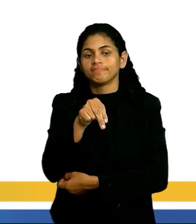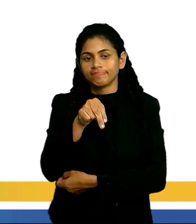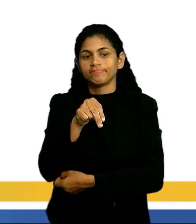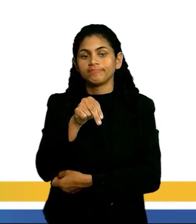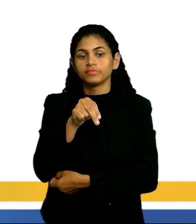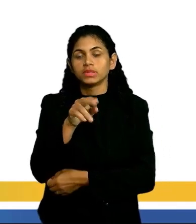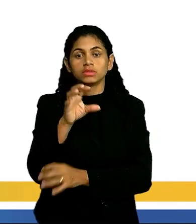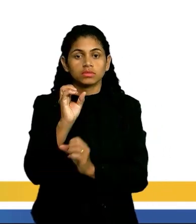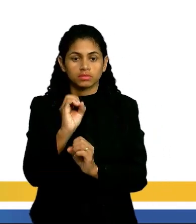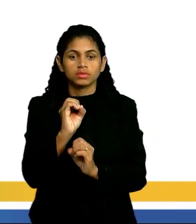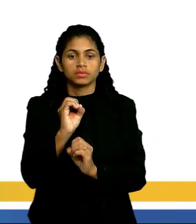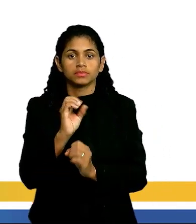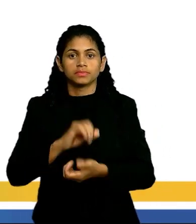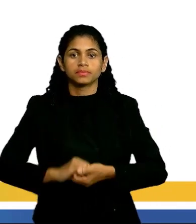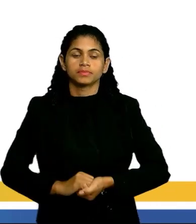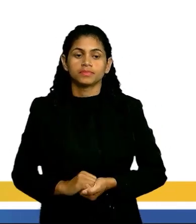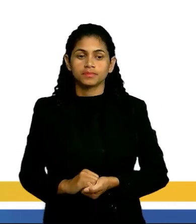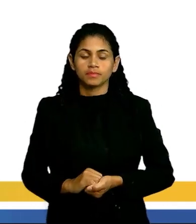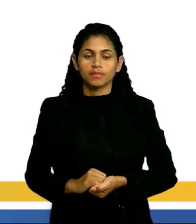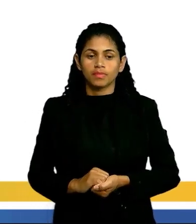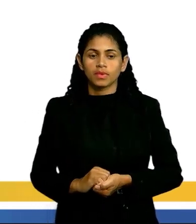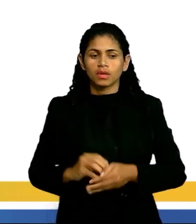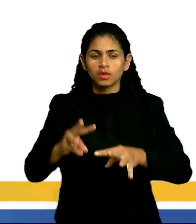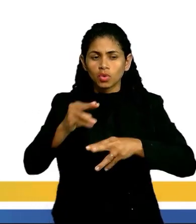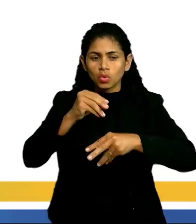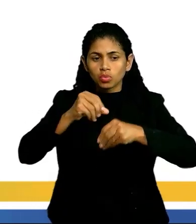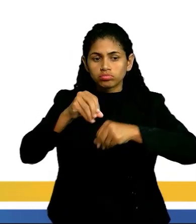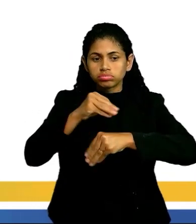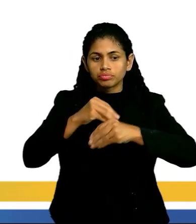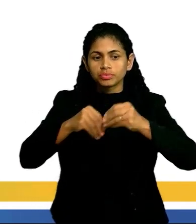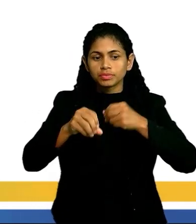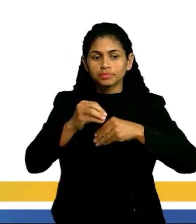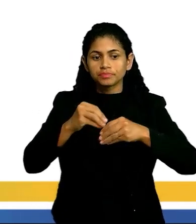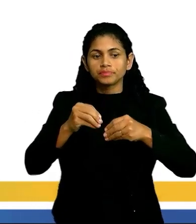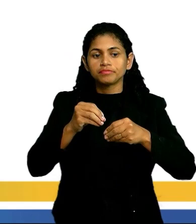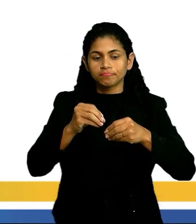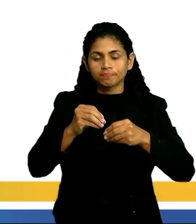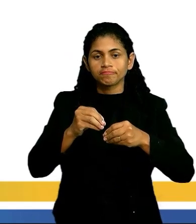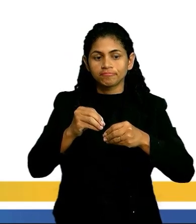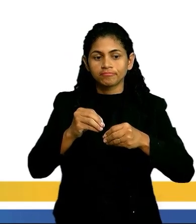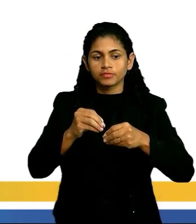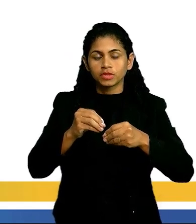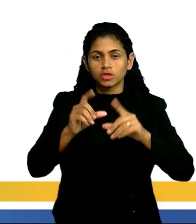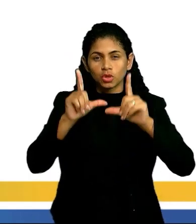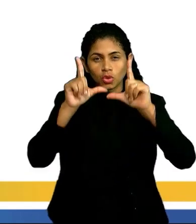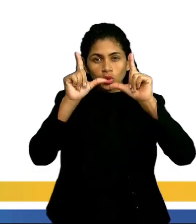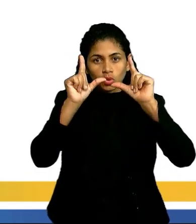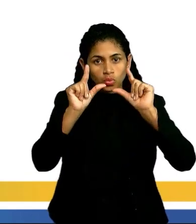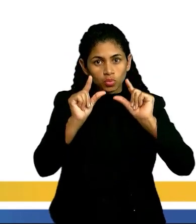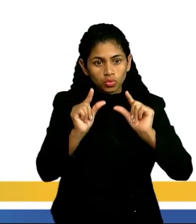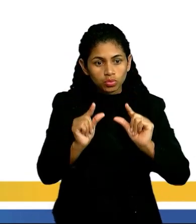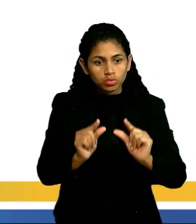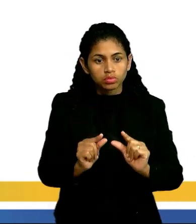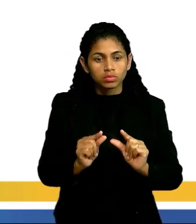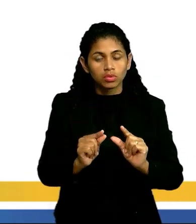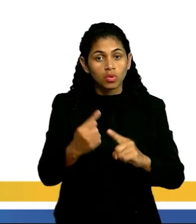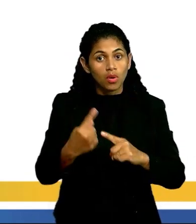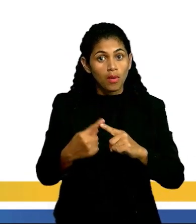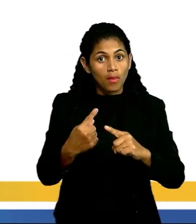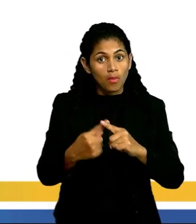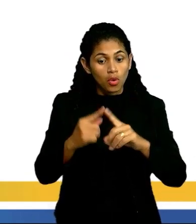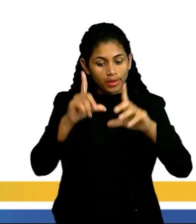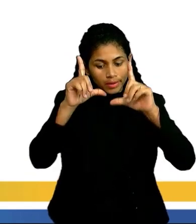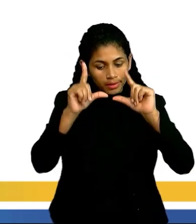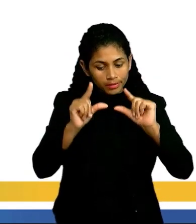maiúscula só, sem cargas. Então quem oxida vira aqui agente redutor, porque vai provocar a redução de alguém. Então